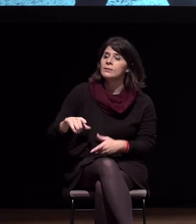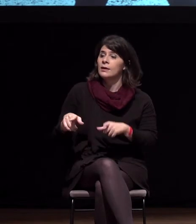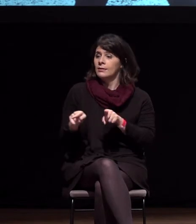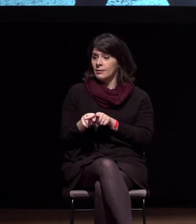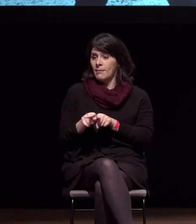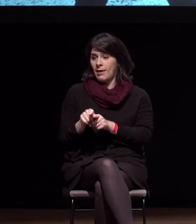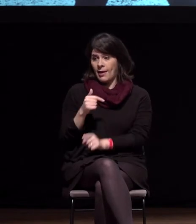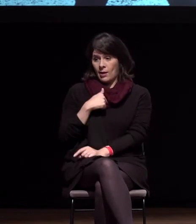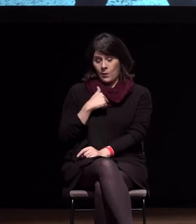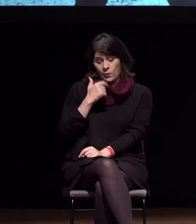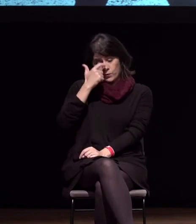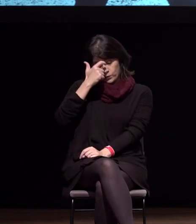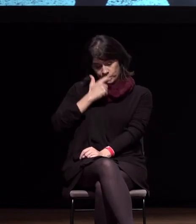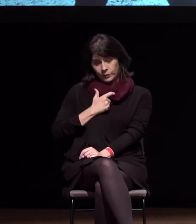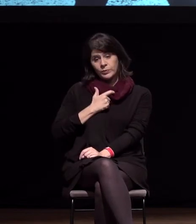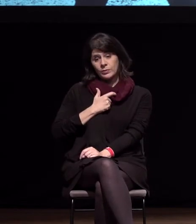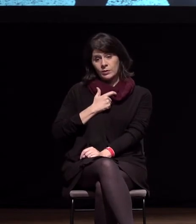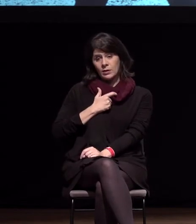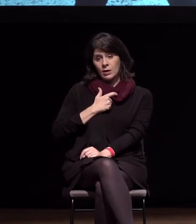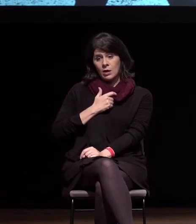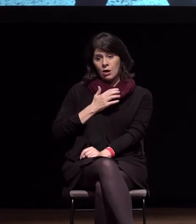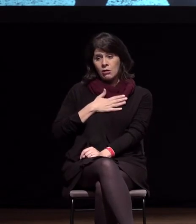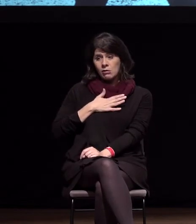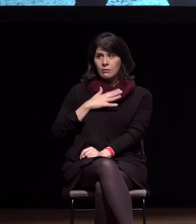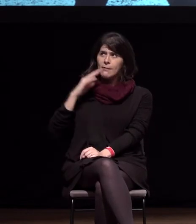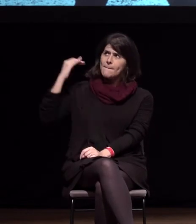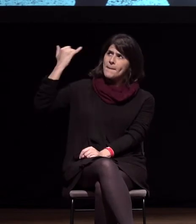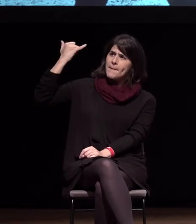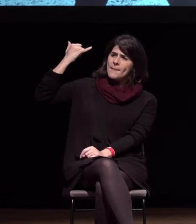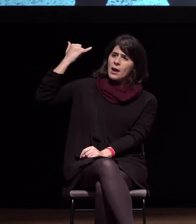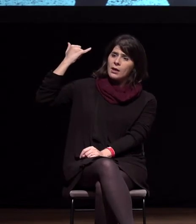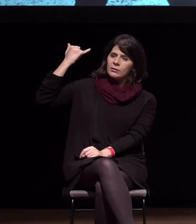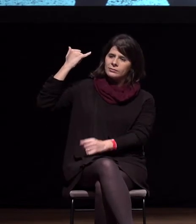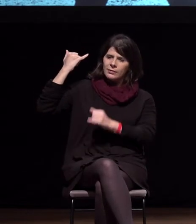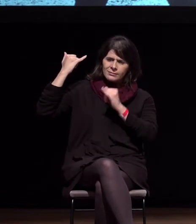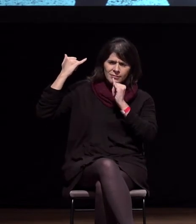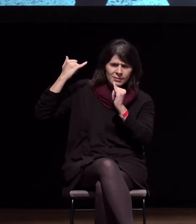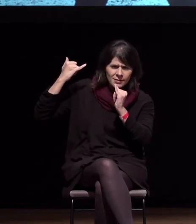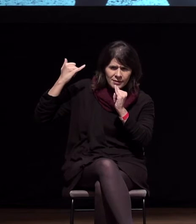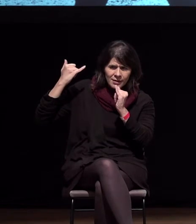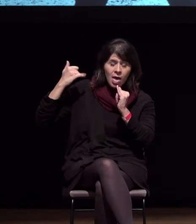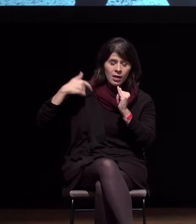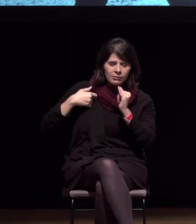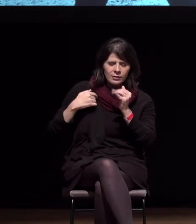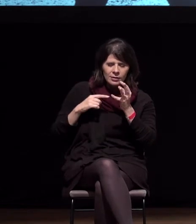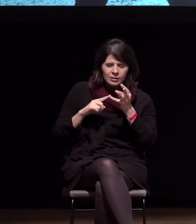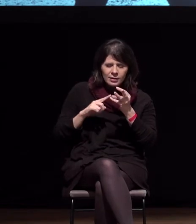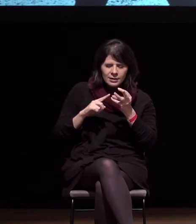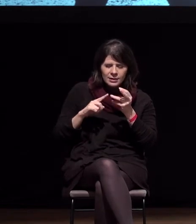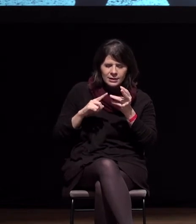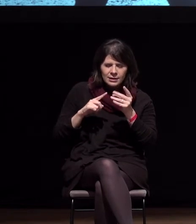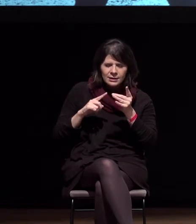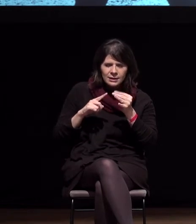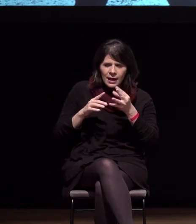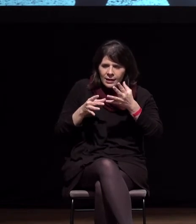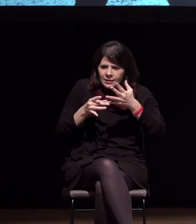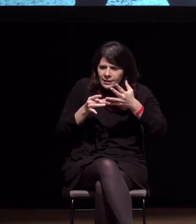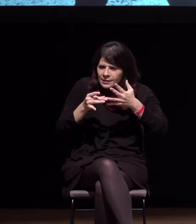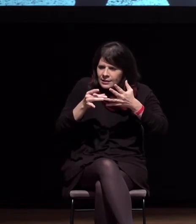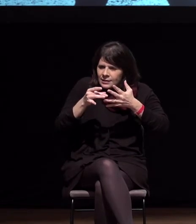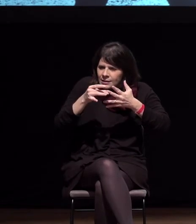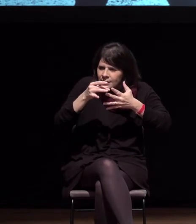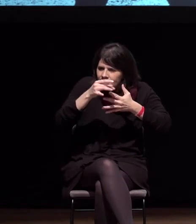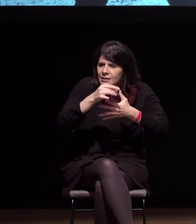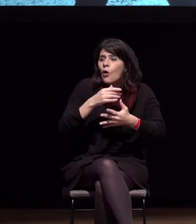pessoa que, ao recontar histórias, sou minuciosa nos detalhes. Tem gente que fica meio irritado, né? Mas